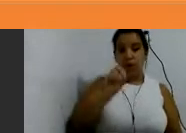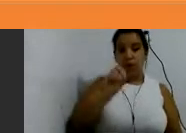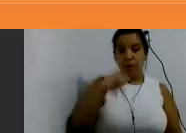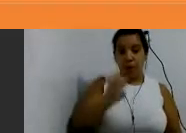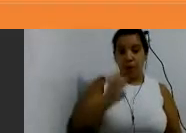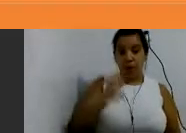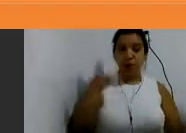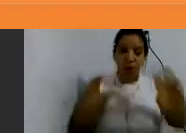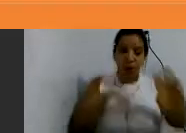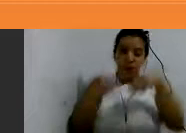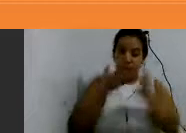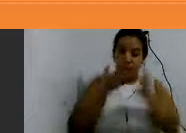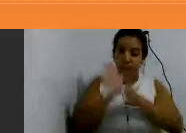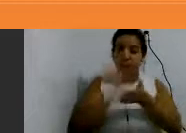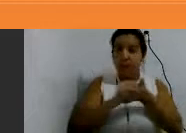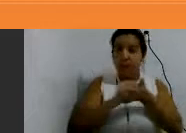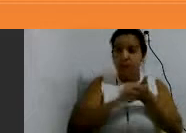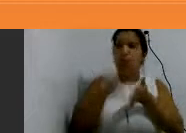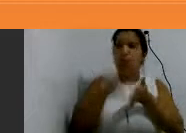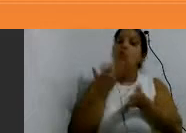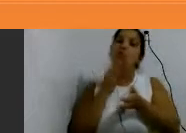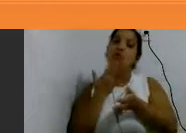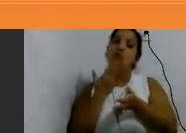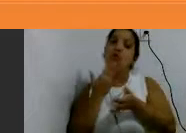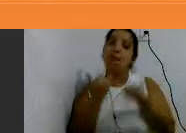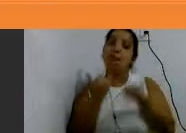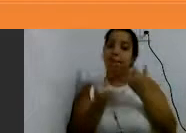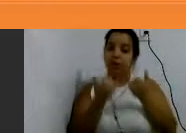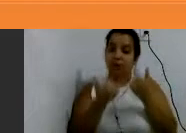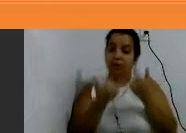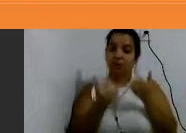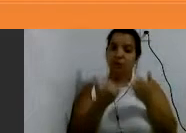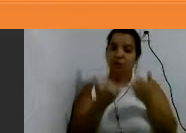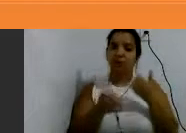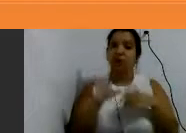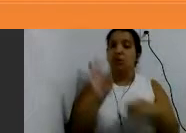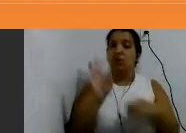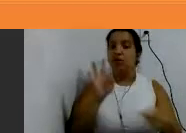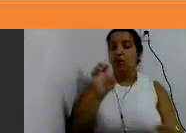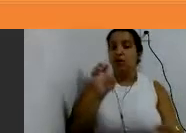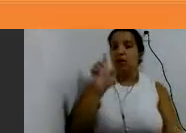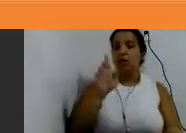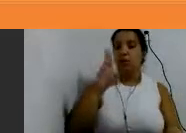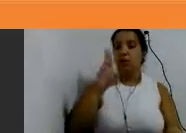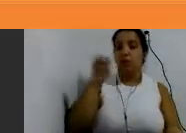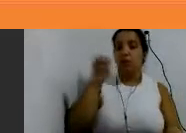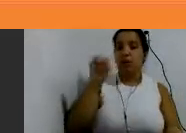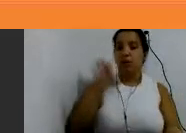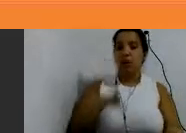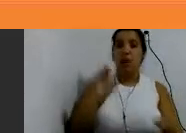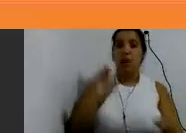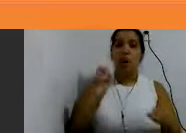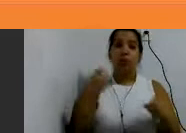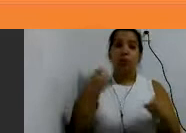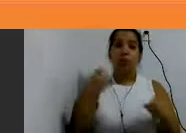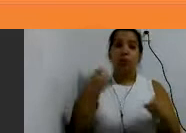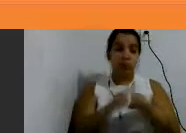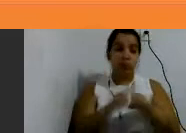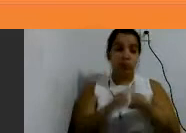de esfregaço corado, semelhante à leishmaniose tegumentar, e exame histopatológico. É